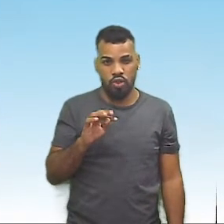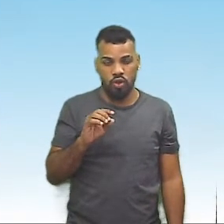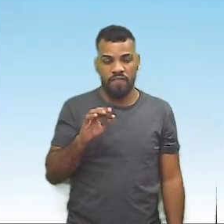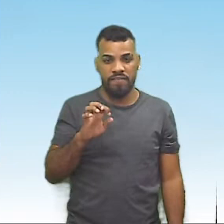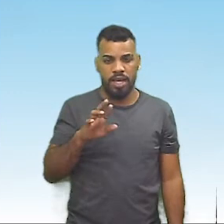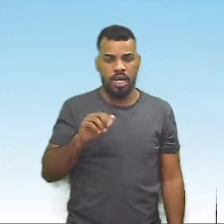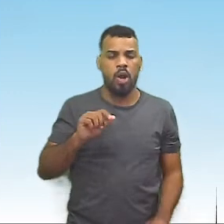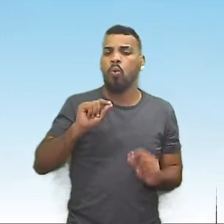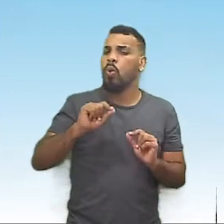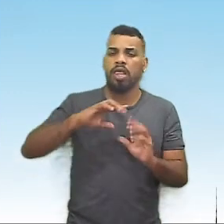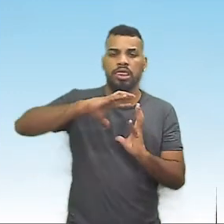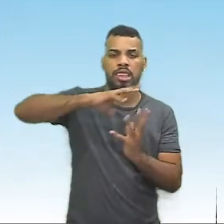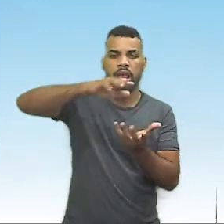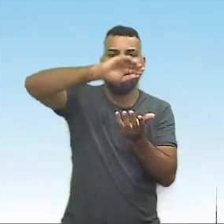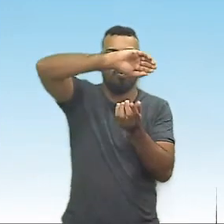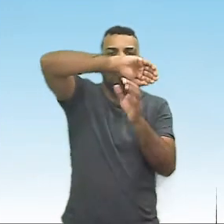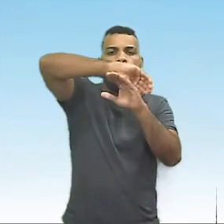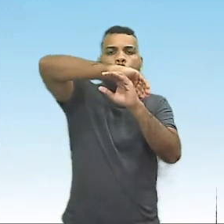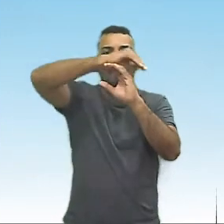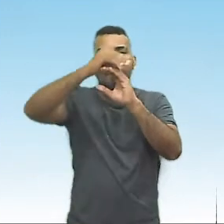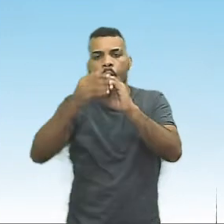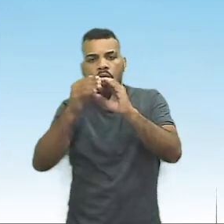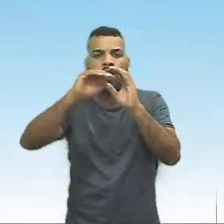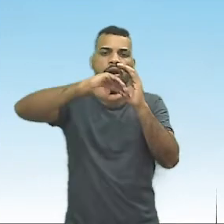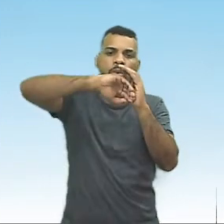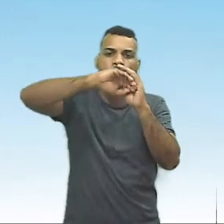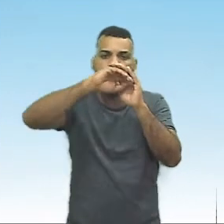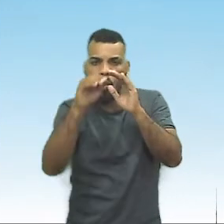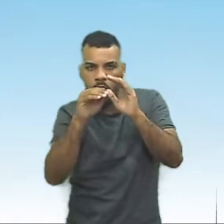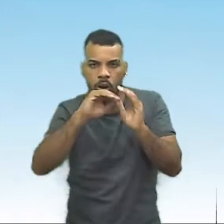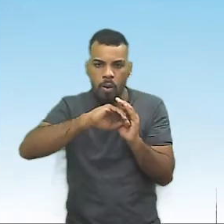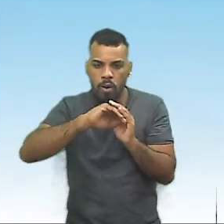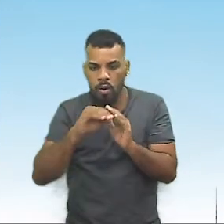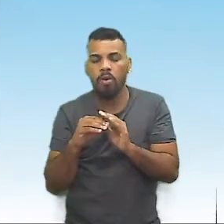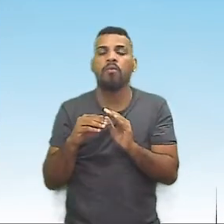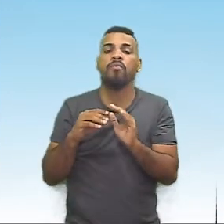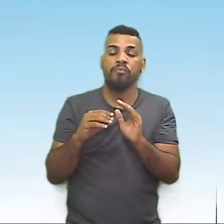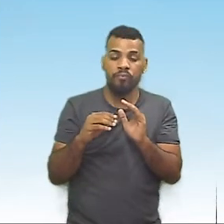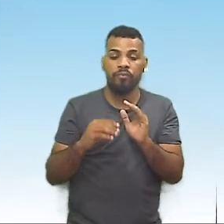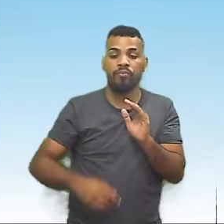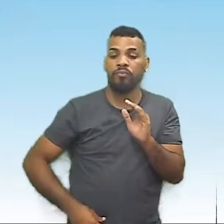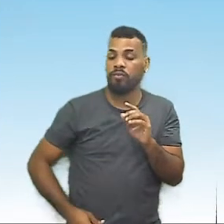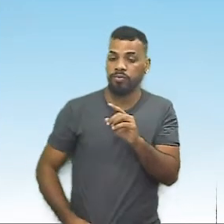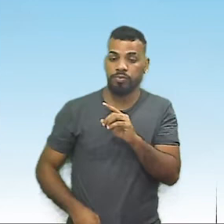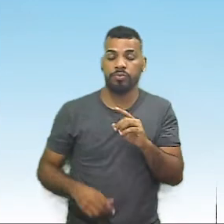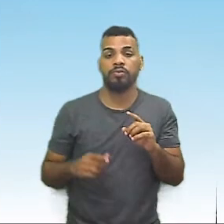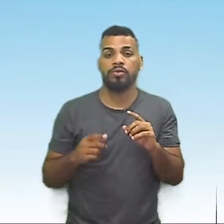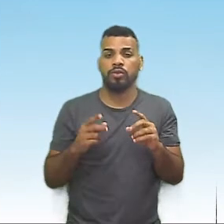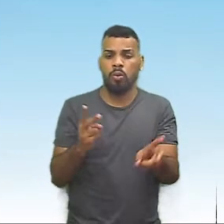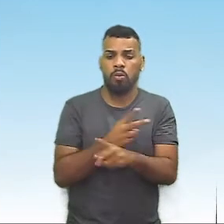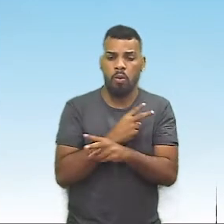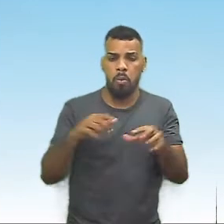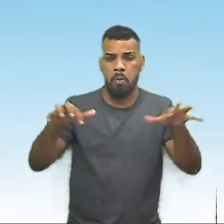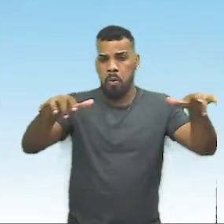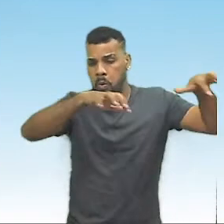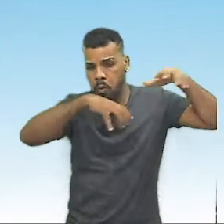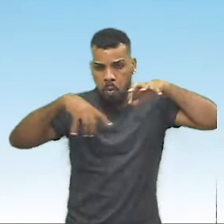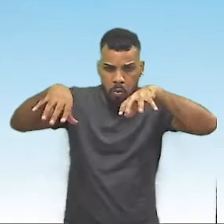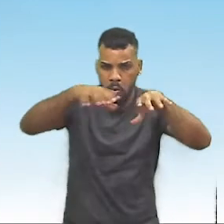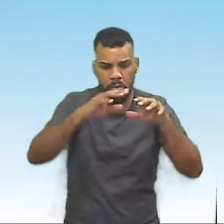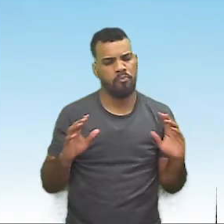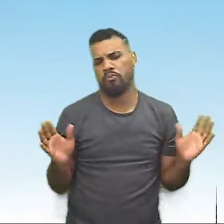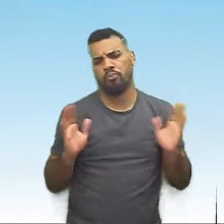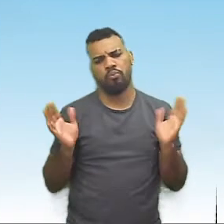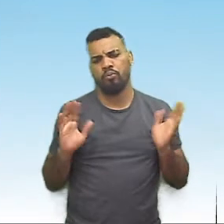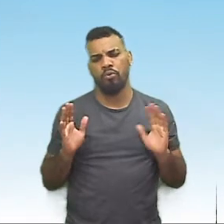que está logo acima, essa camada que tem suas próprias camadas, aqui não há tempestades ou turbulência, fazendo com que